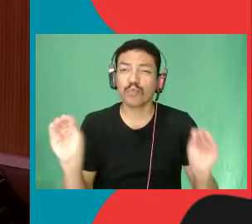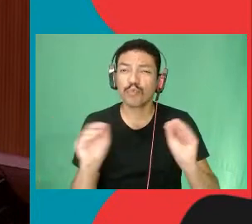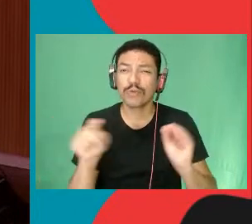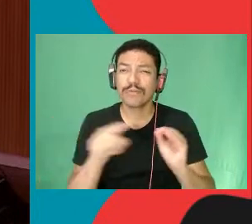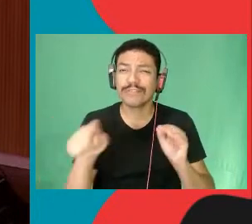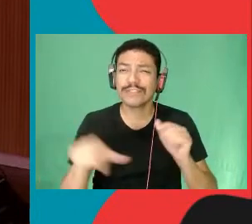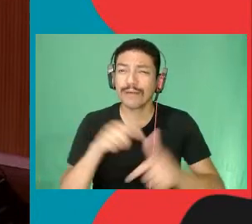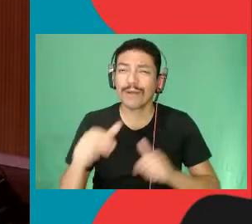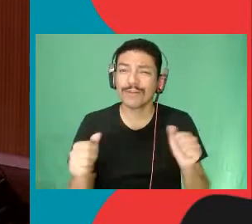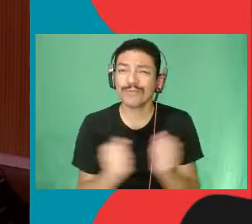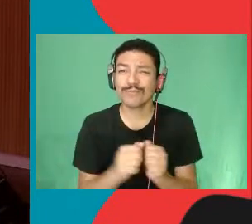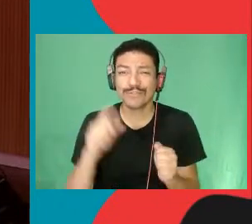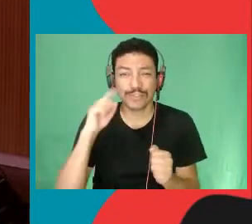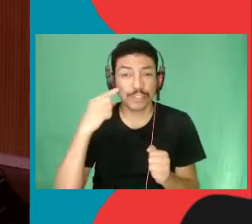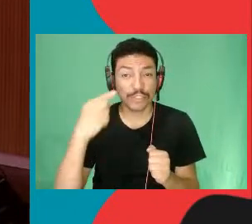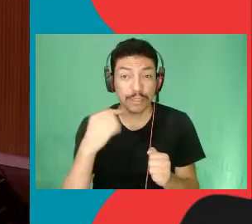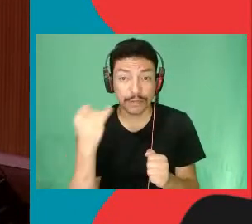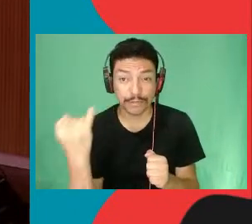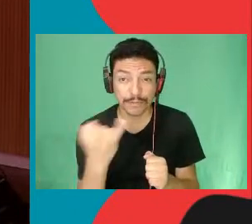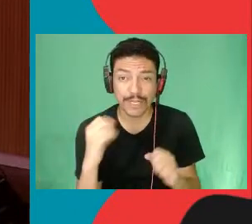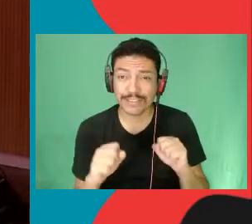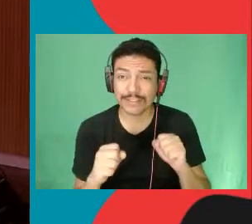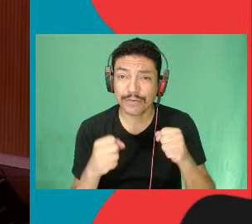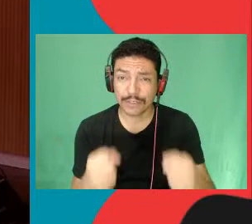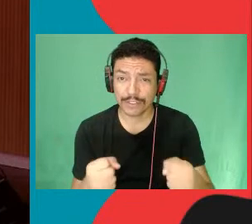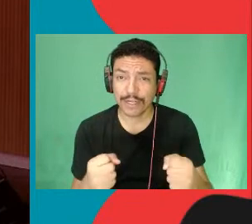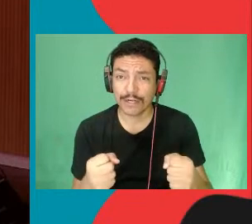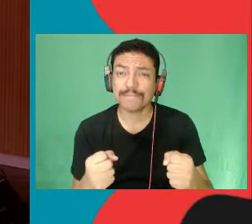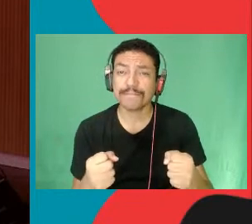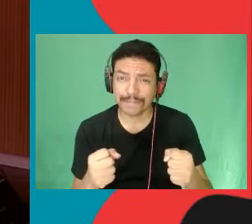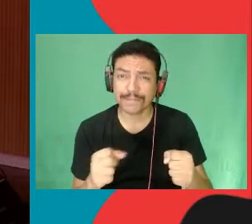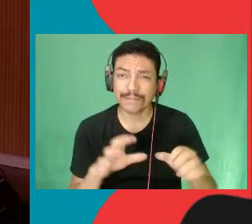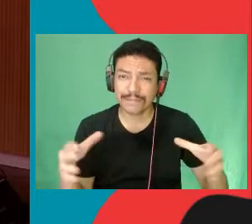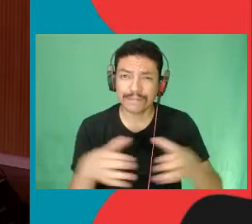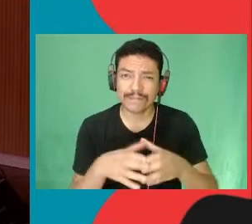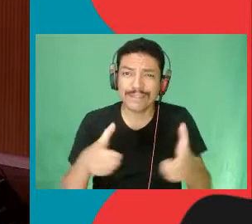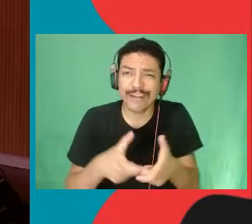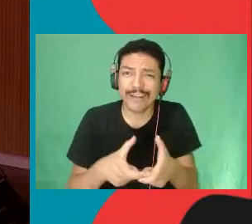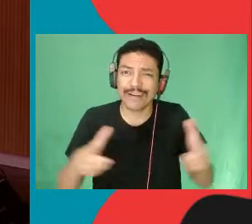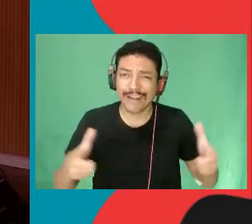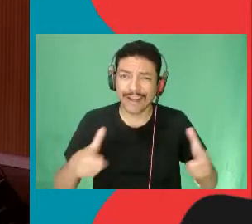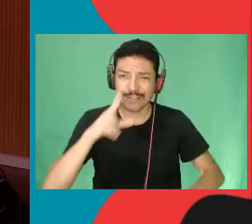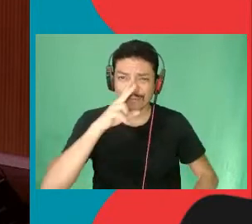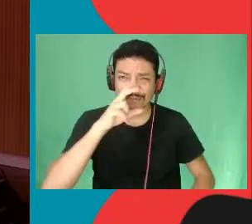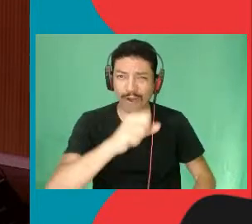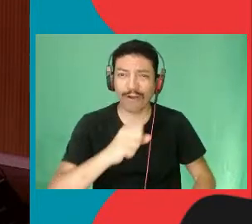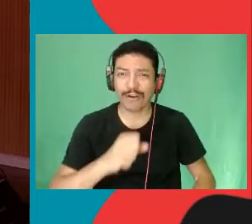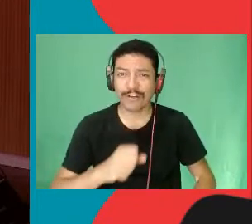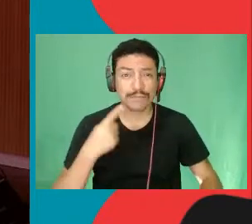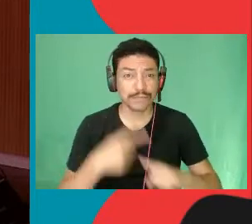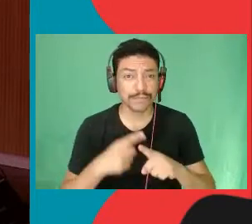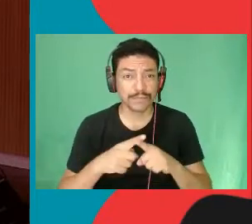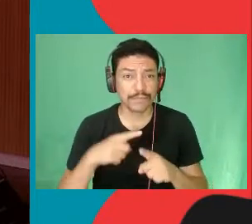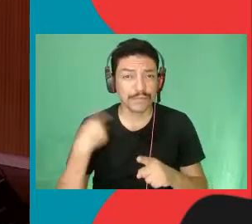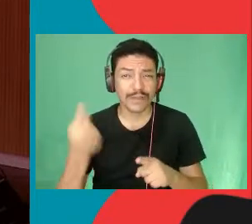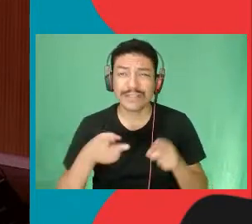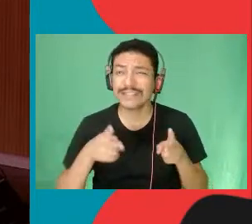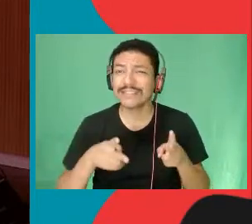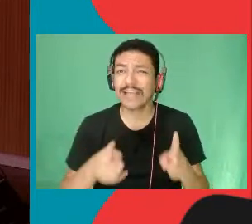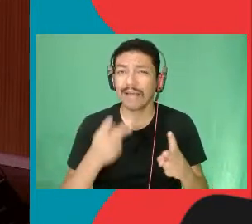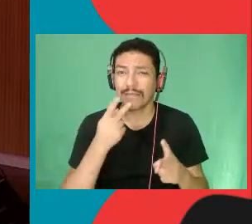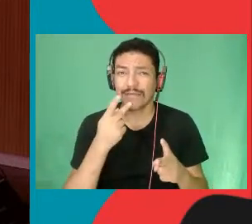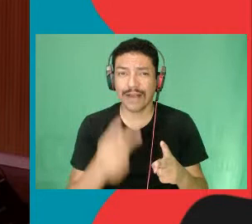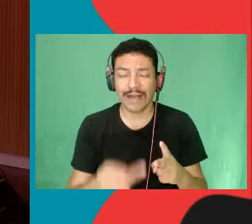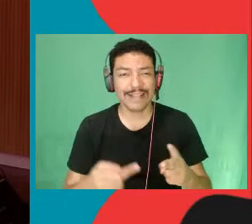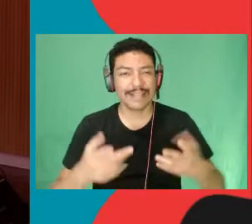acho que é muito importante a gente reforçar a importância desse time grande, esse time forte, porque a gente sempre fala mesmo, né, na